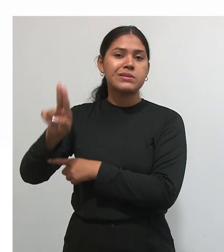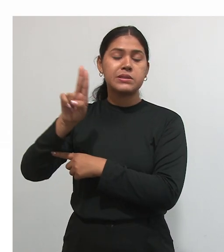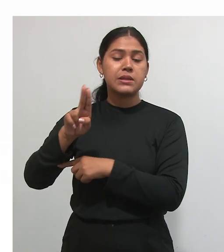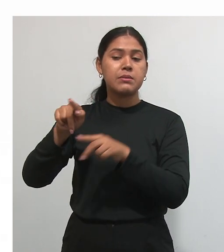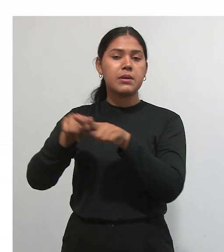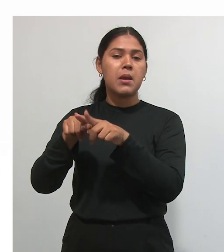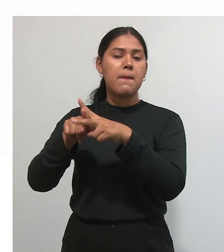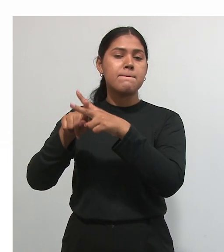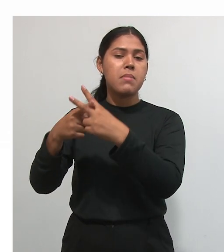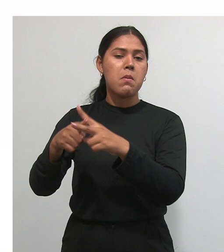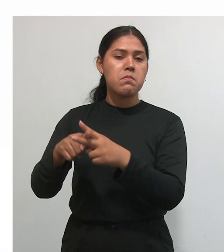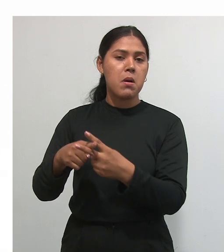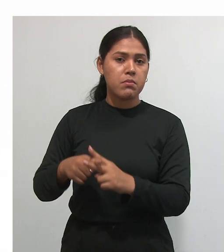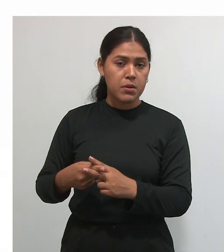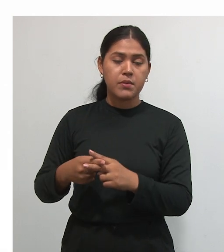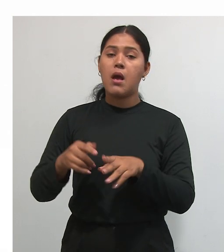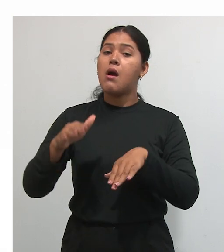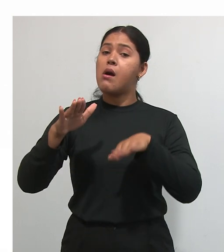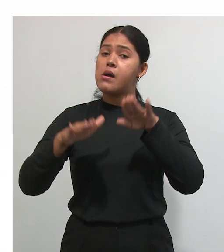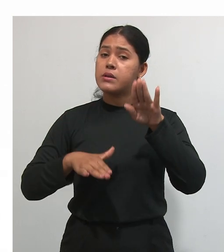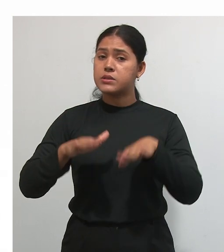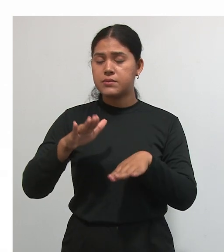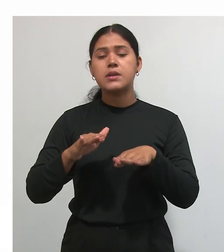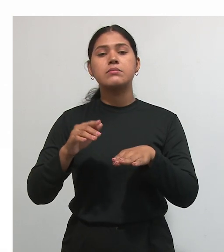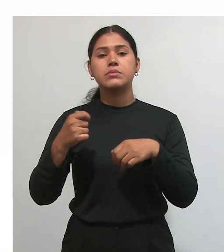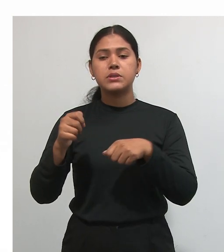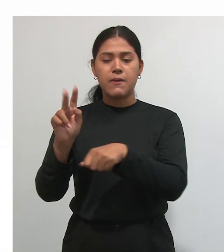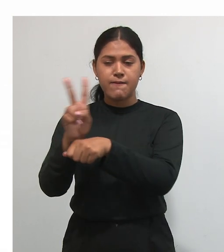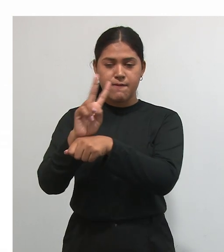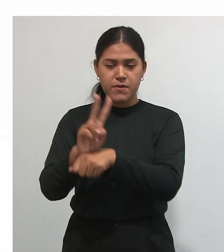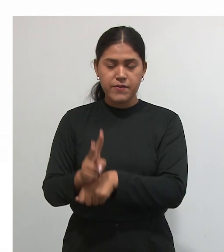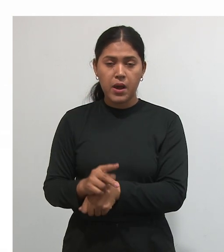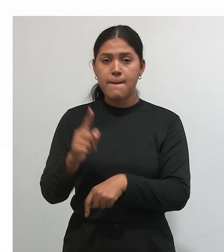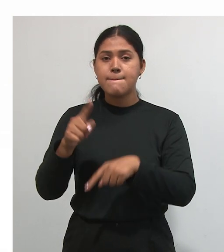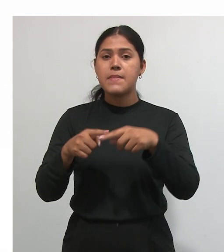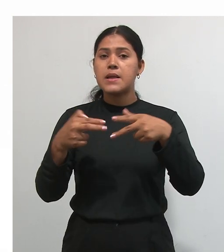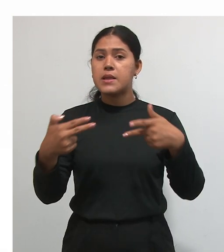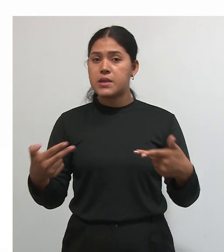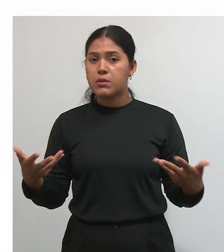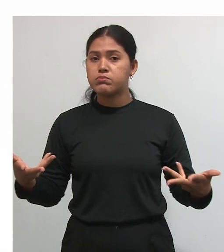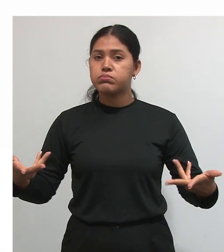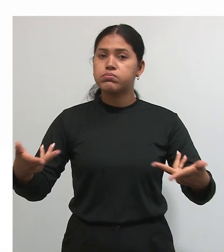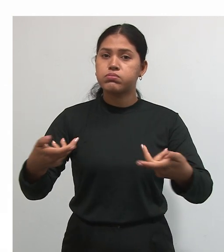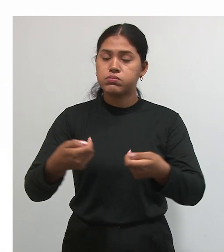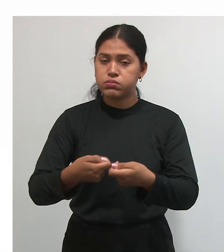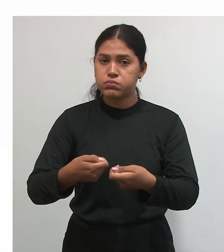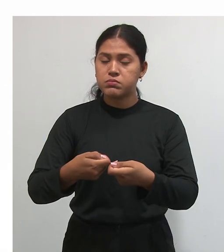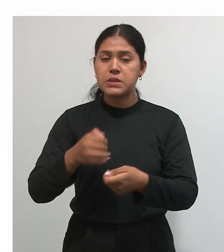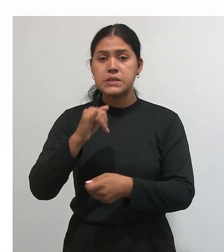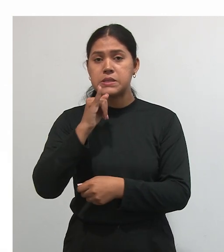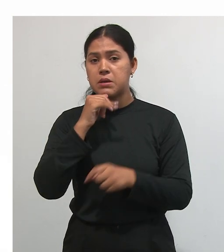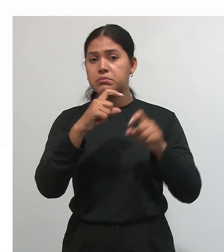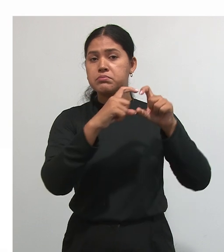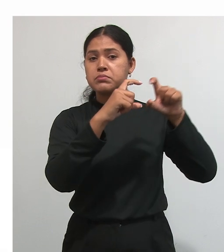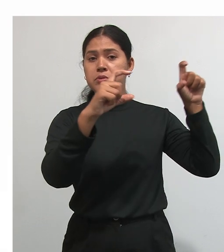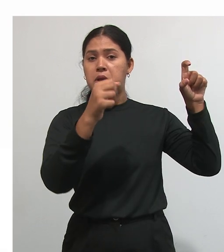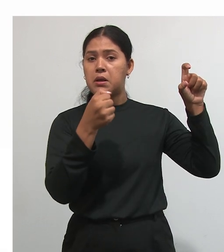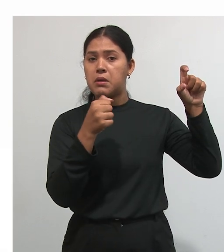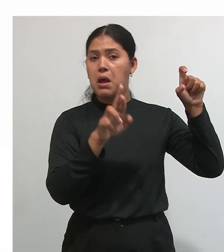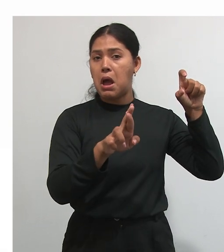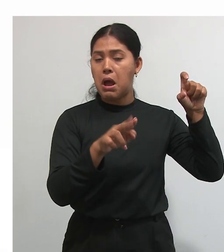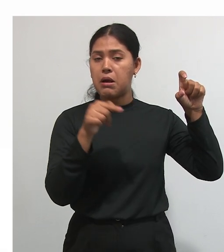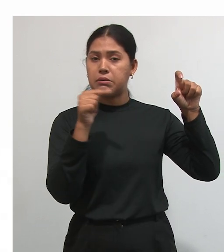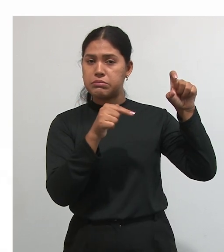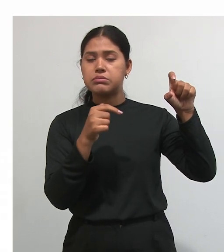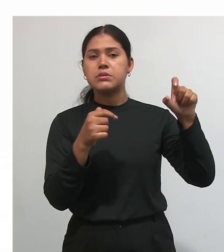de manutenção e reparo. Então, às vezes, também quando estão analisando, fazendo o levantamento, vão verificar, por exemplo, esse ar-condicionado. O ar-condicionado da